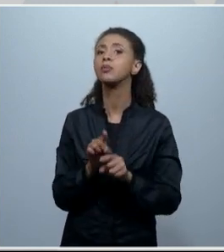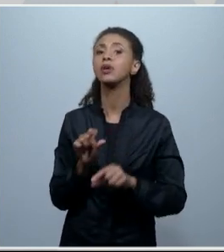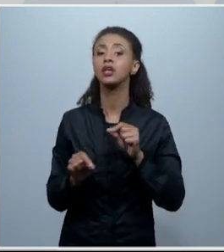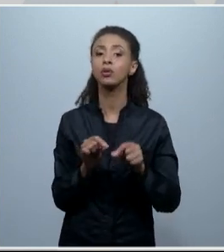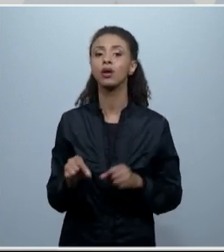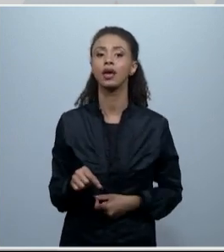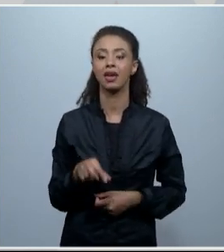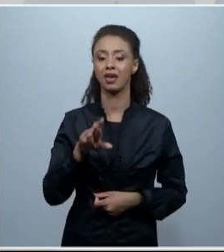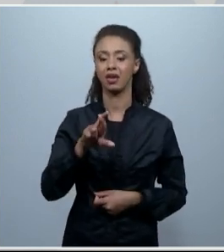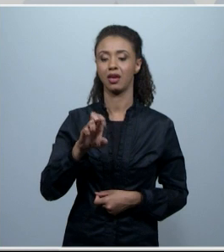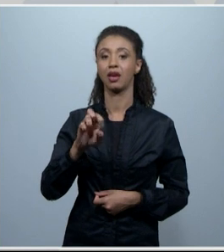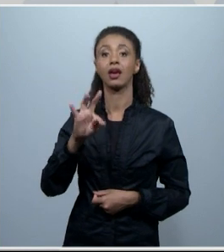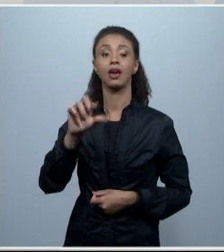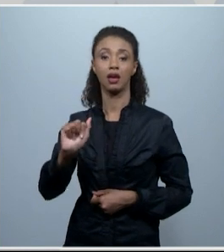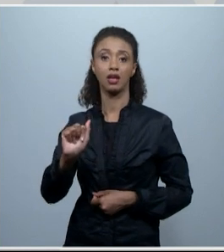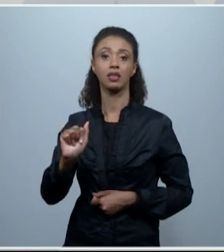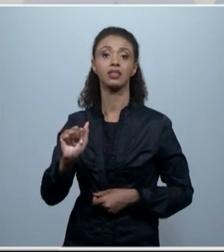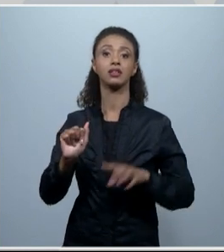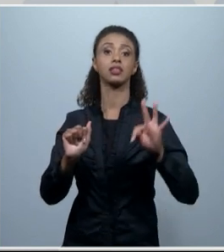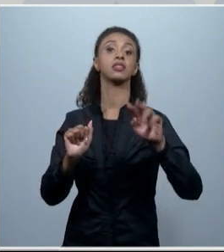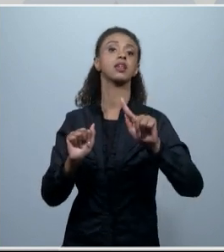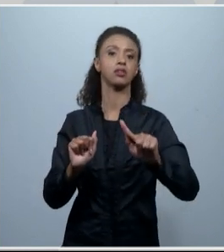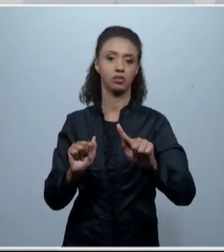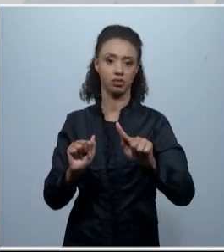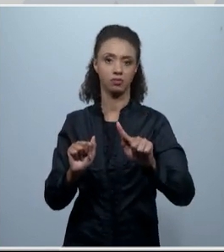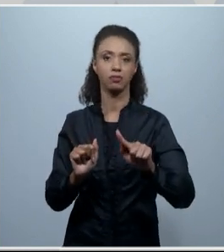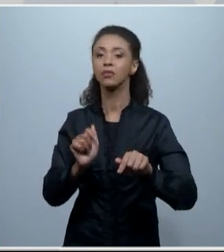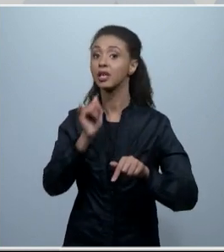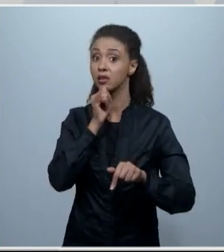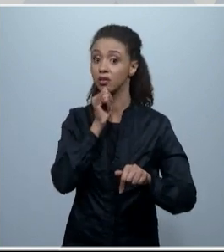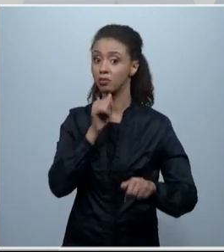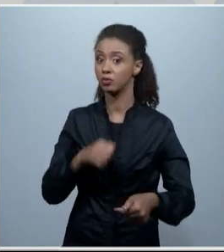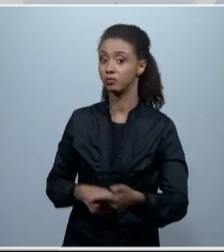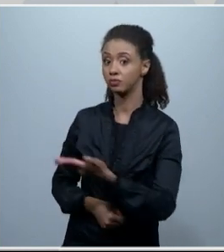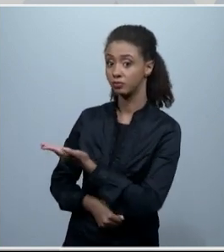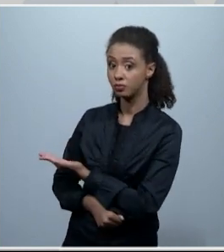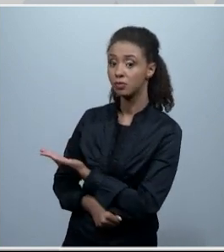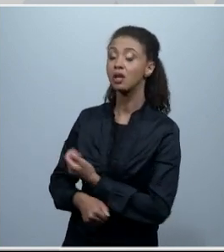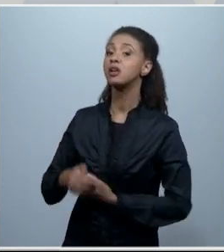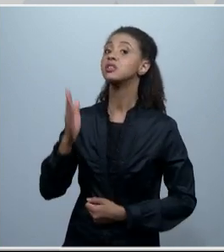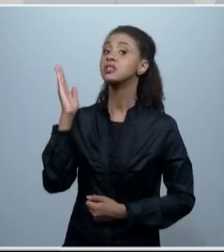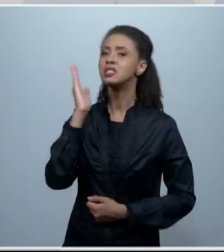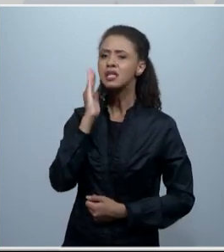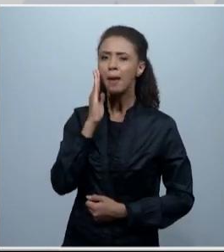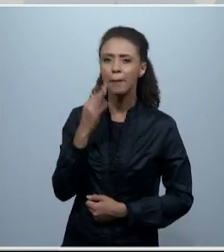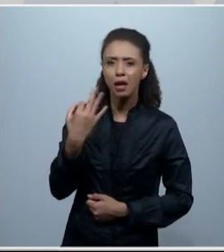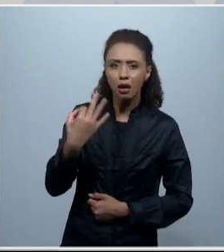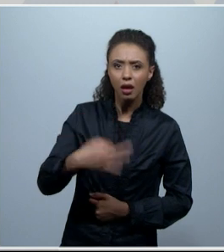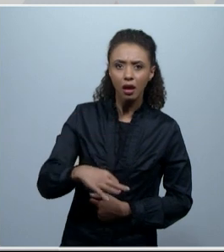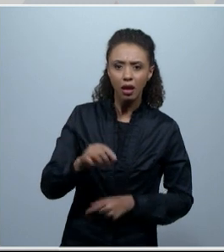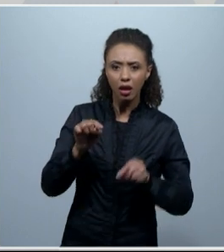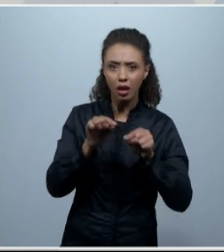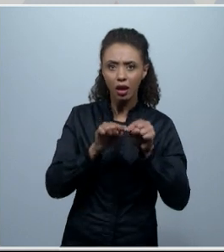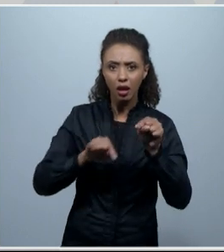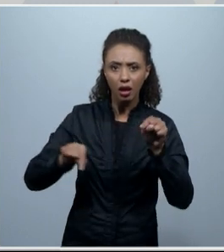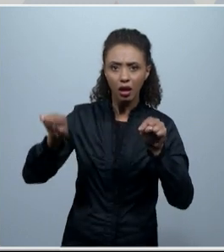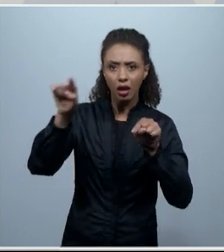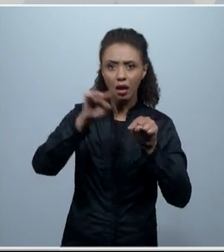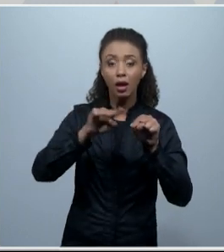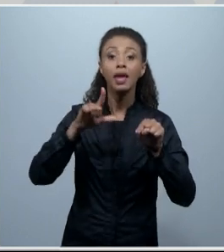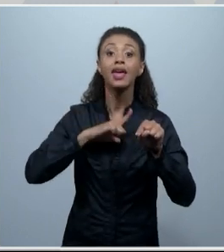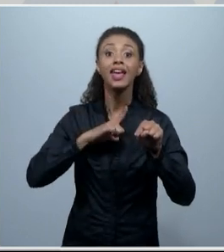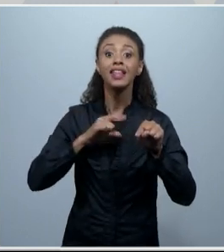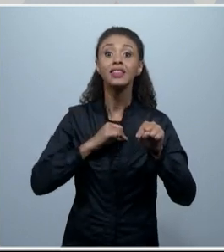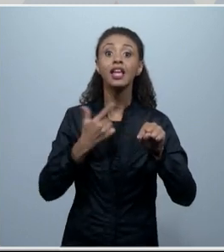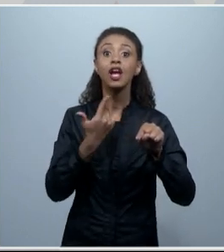circunferência você tem uma circunferência a saber caracterizar direitinho que é uma reta tangente a essa